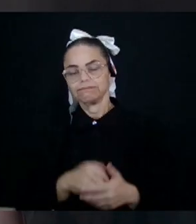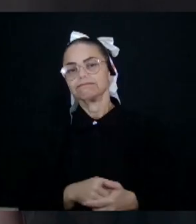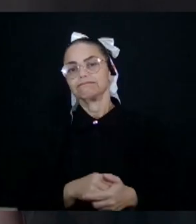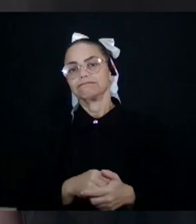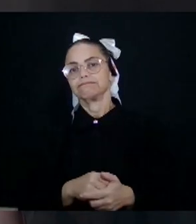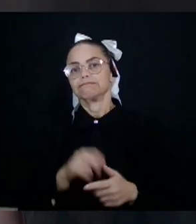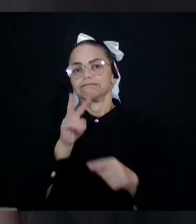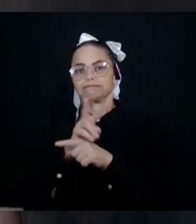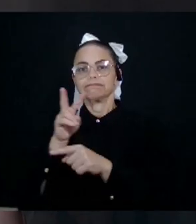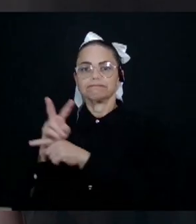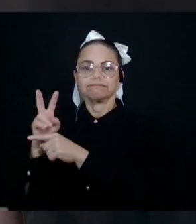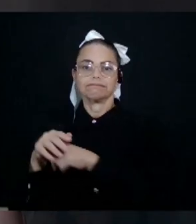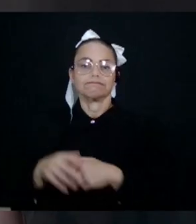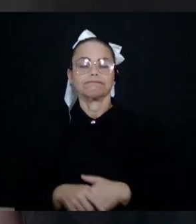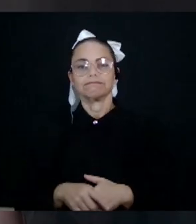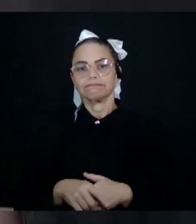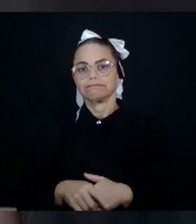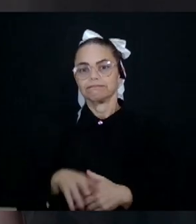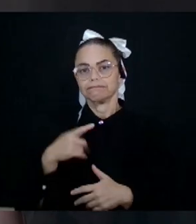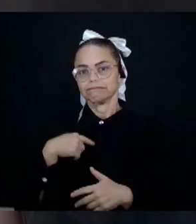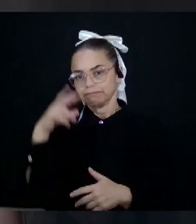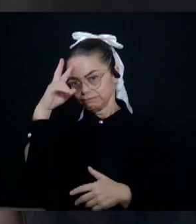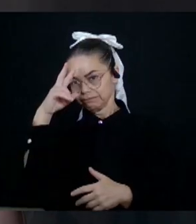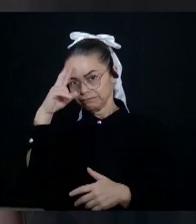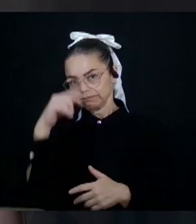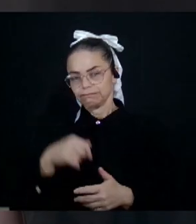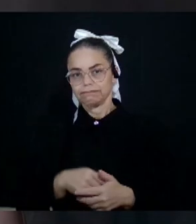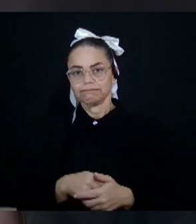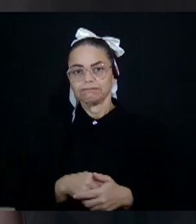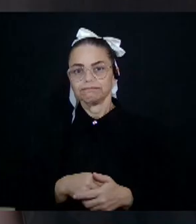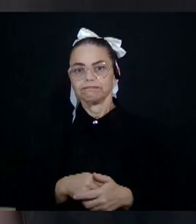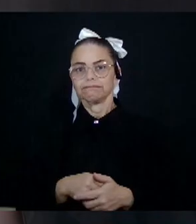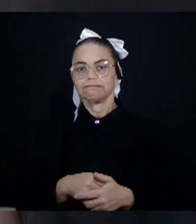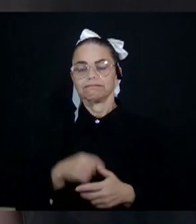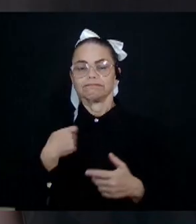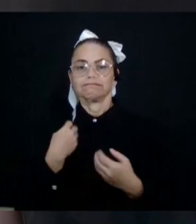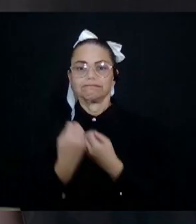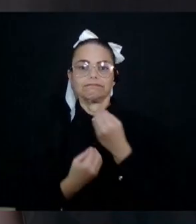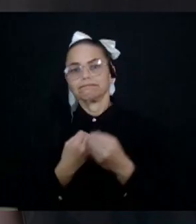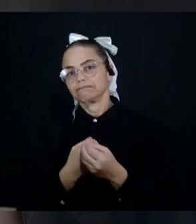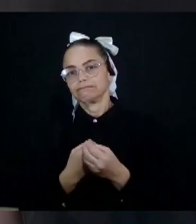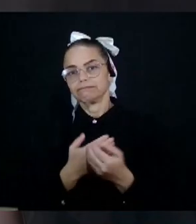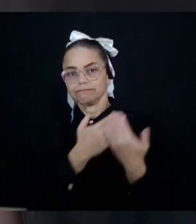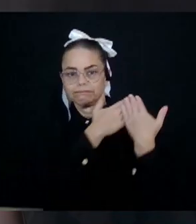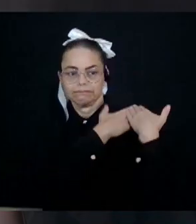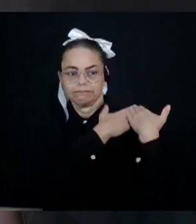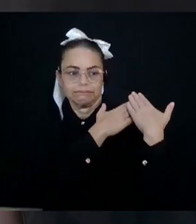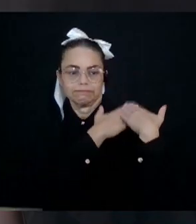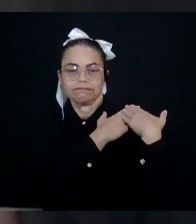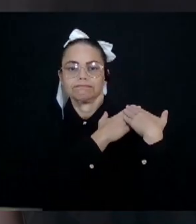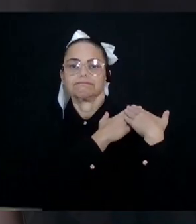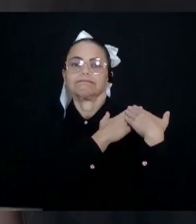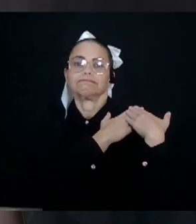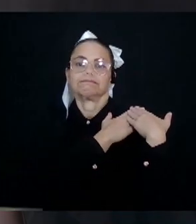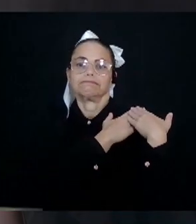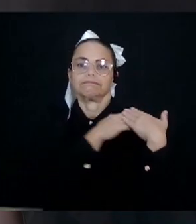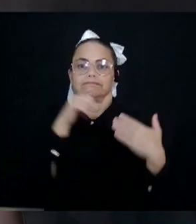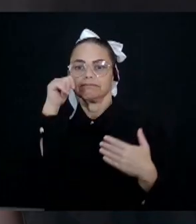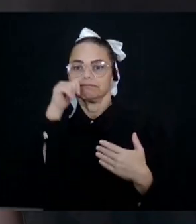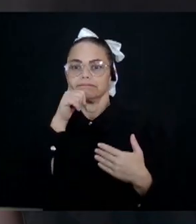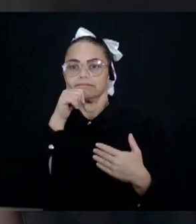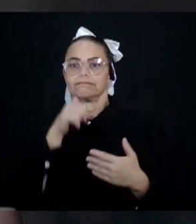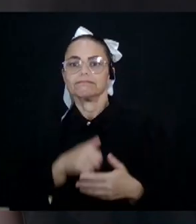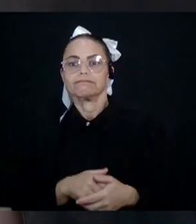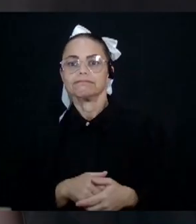que historicamente foi, colocado como uma responsabilidade uhum. maior das mulheres, né.